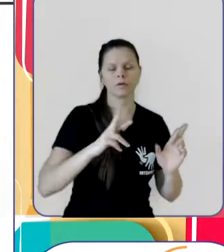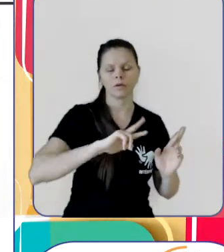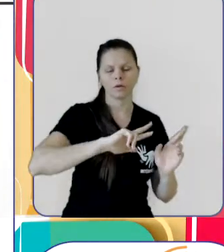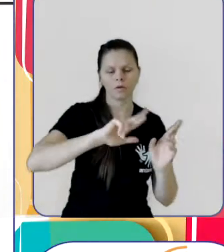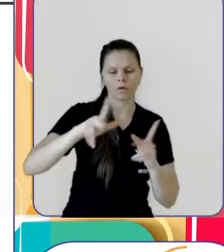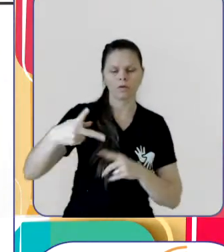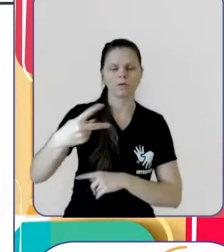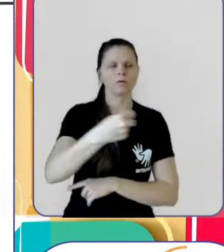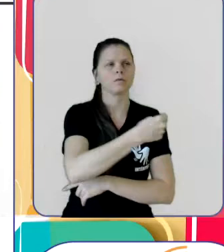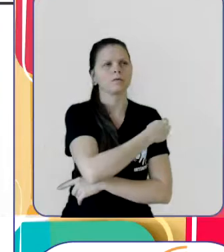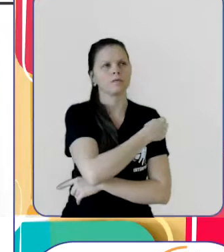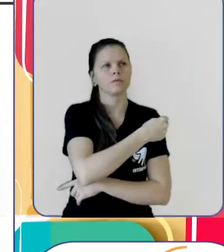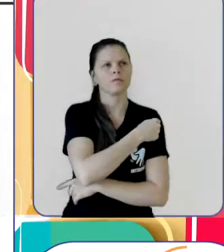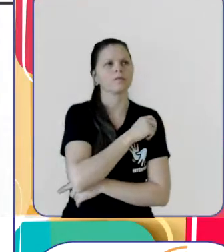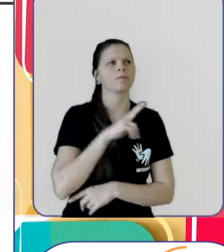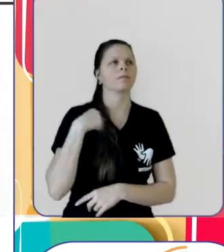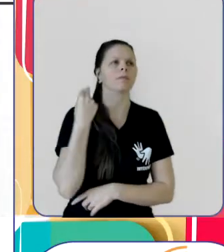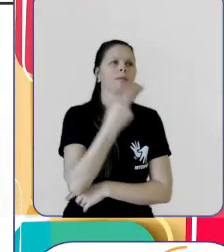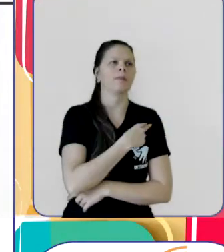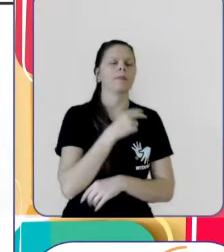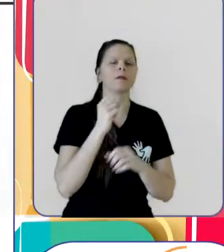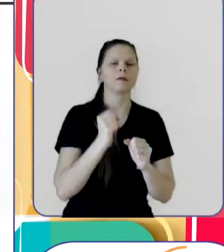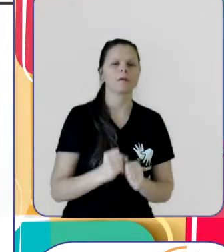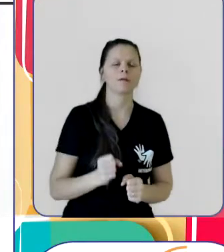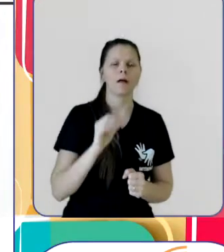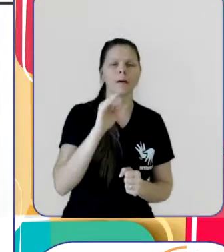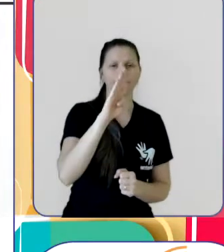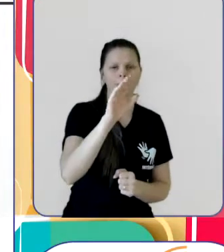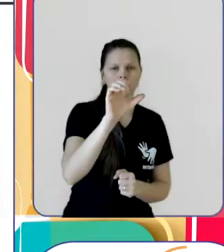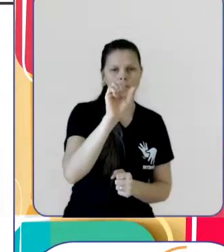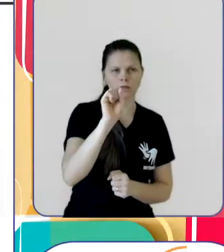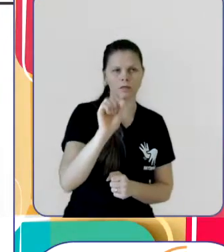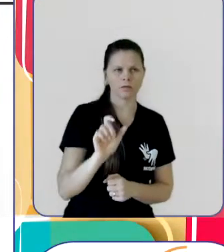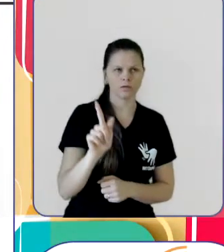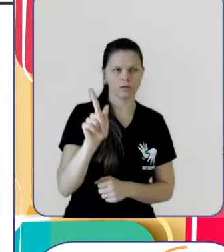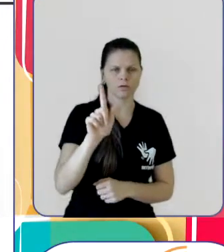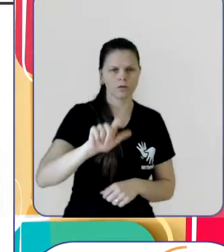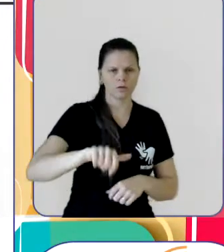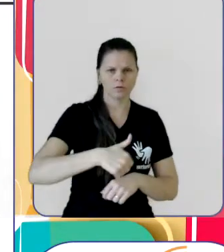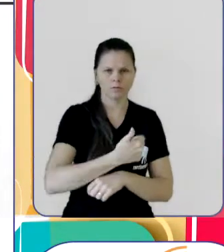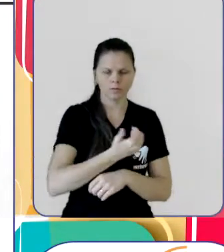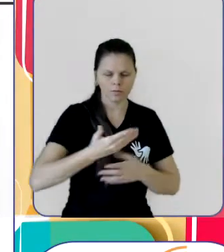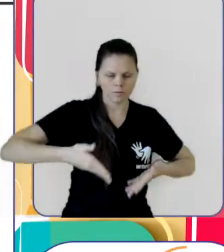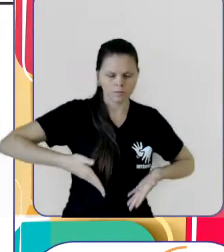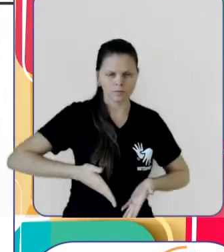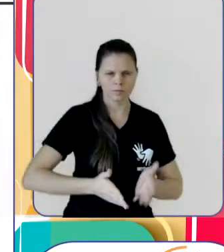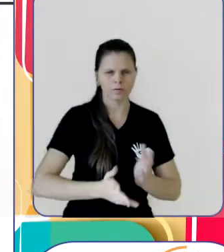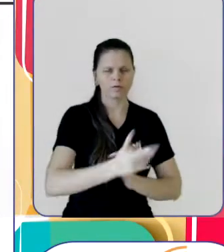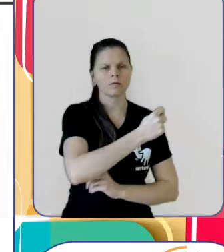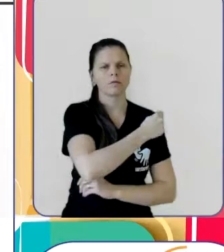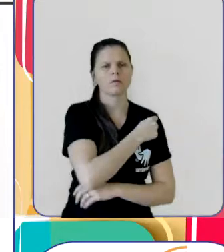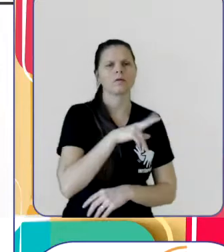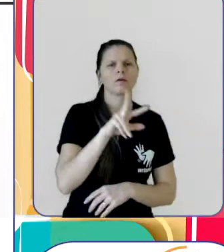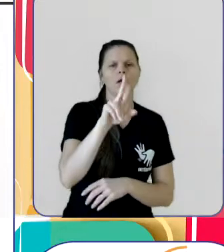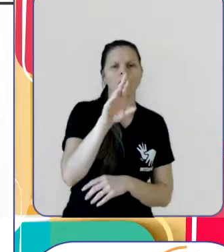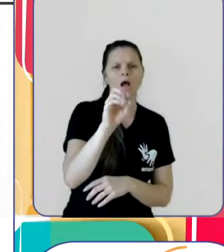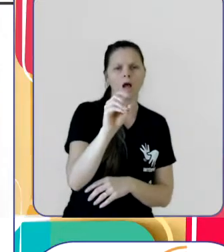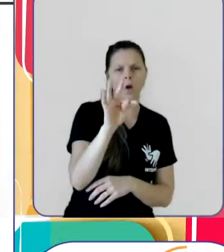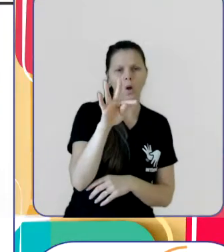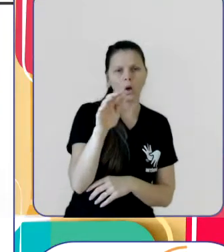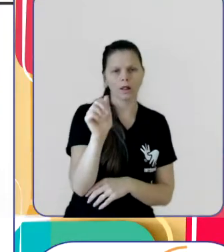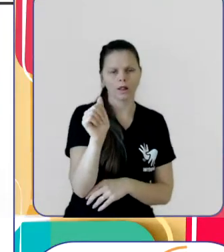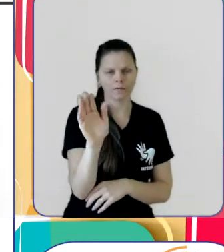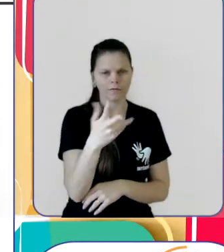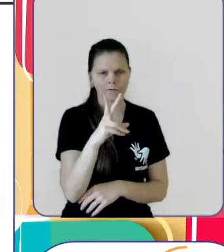estão incluídas no calendário, nós podemos destacar a BCG, né, que nós tomamos nos nossos primeiros dias de vida, rotavírus, HPV